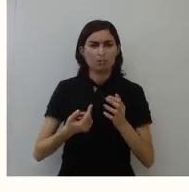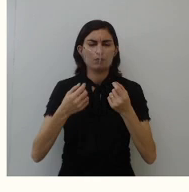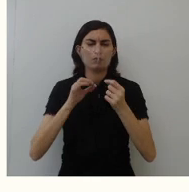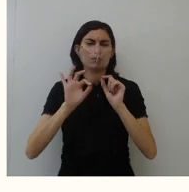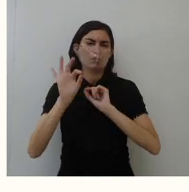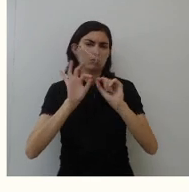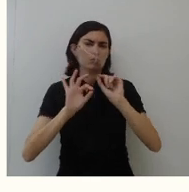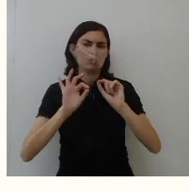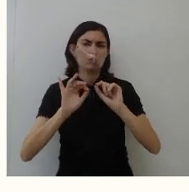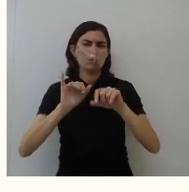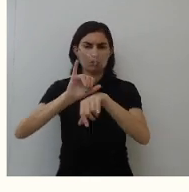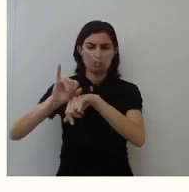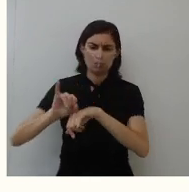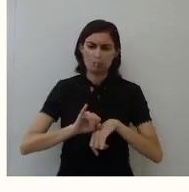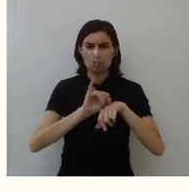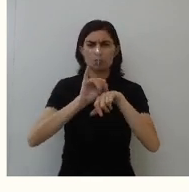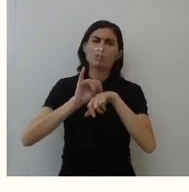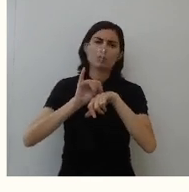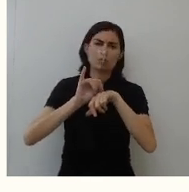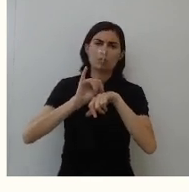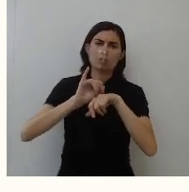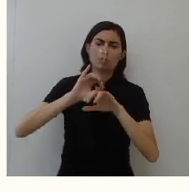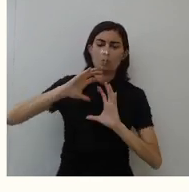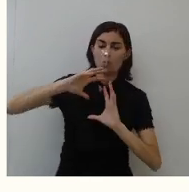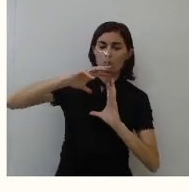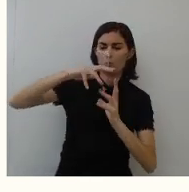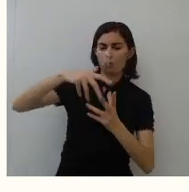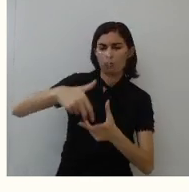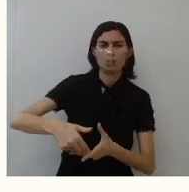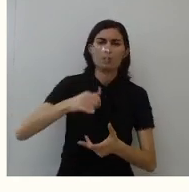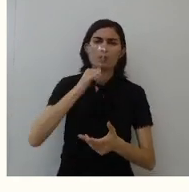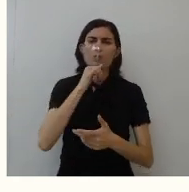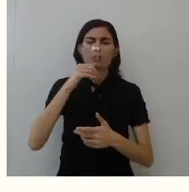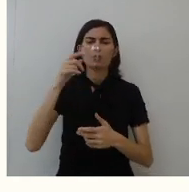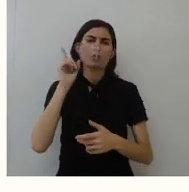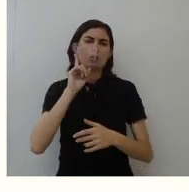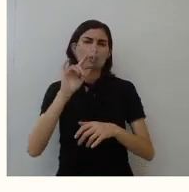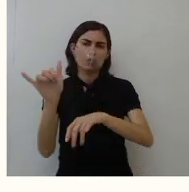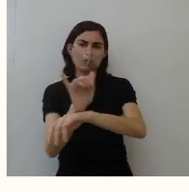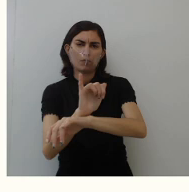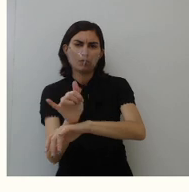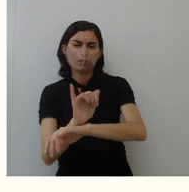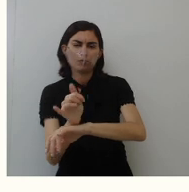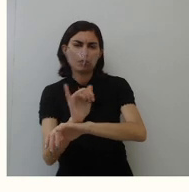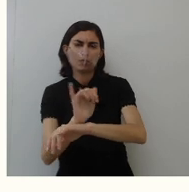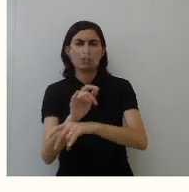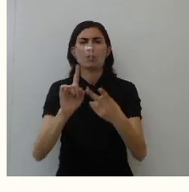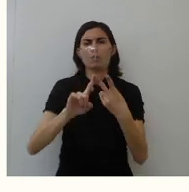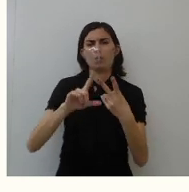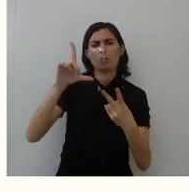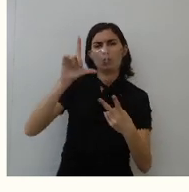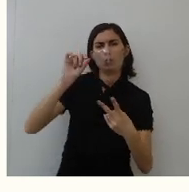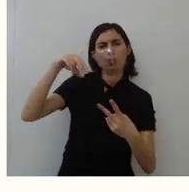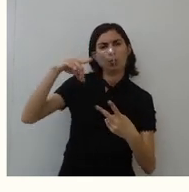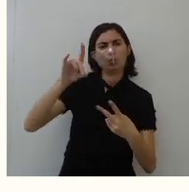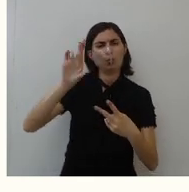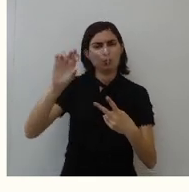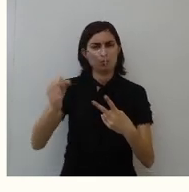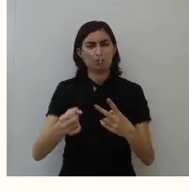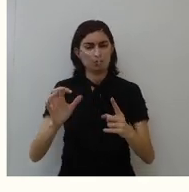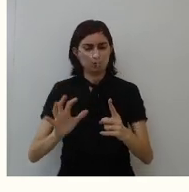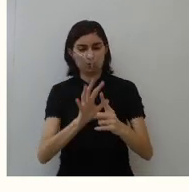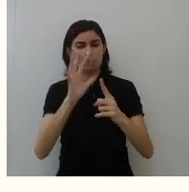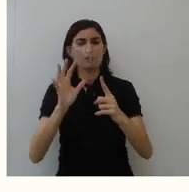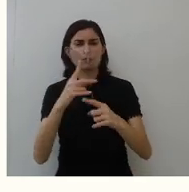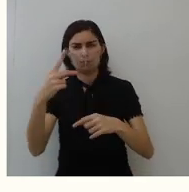metrópoles as metrópoles globais. Por exemplo, Nova York, Londres, né? Percebam como é a influência